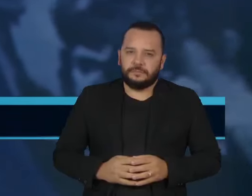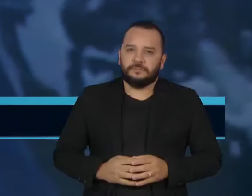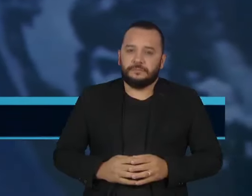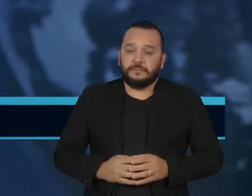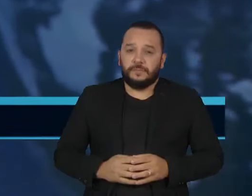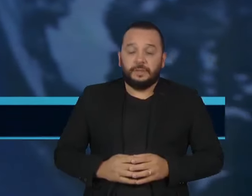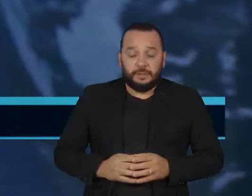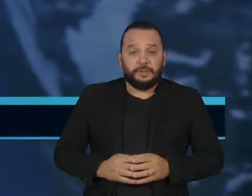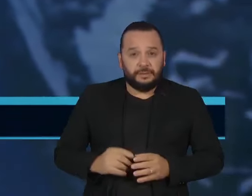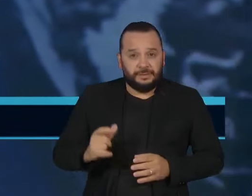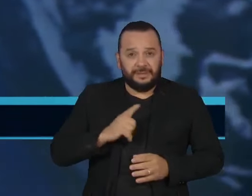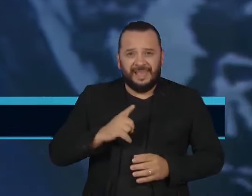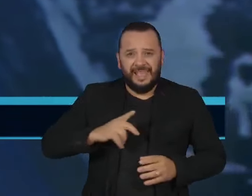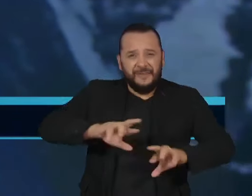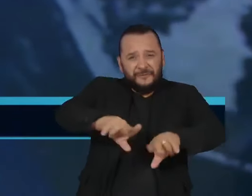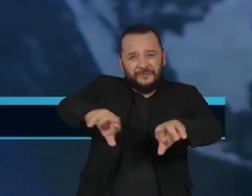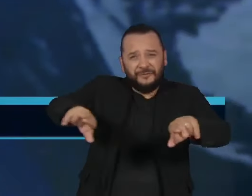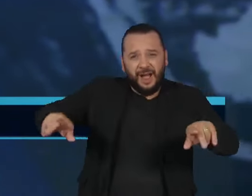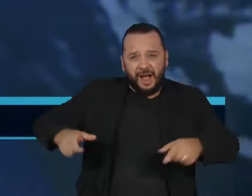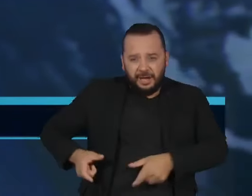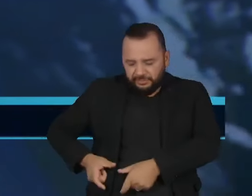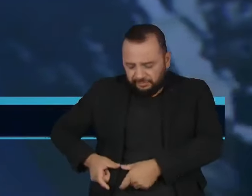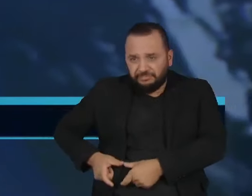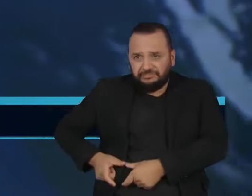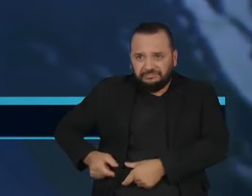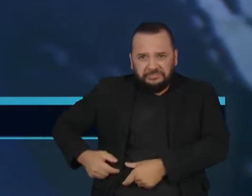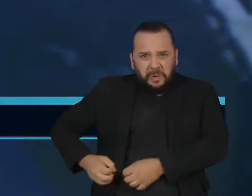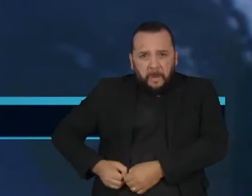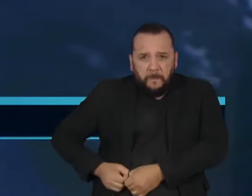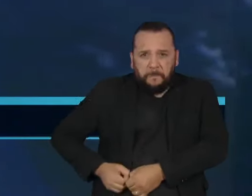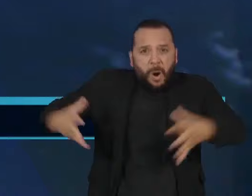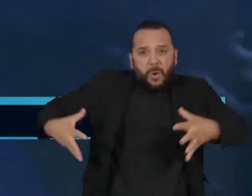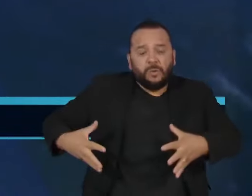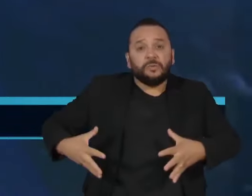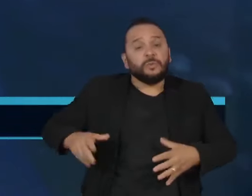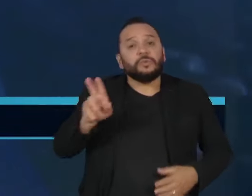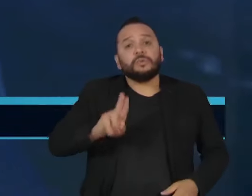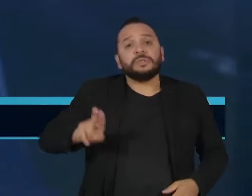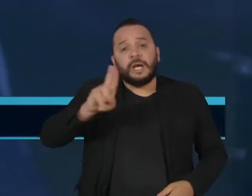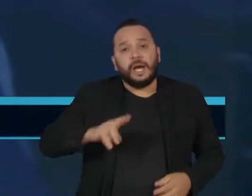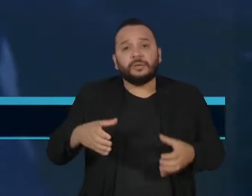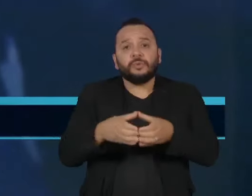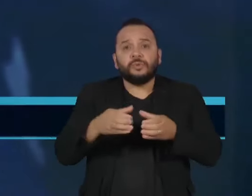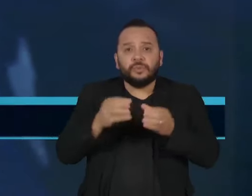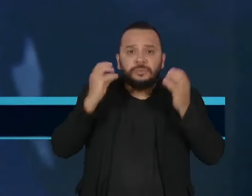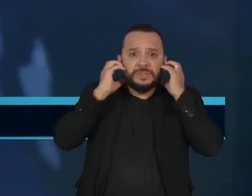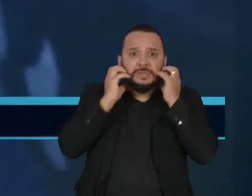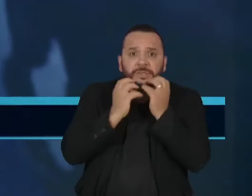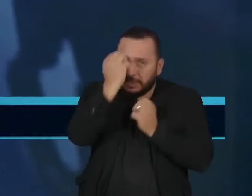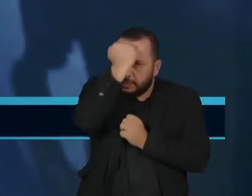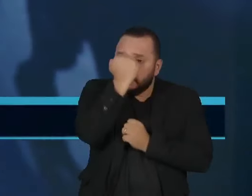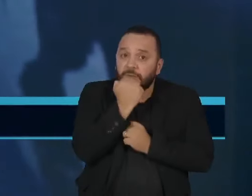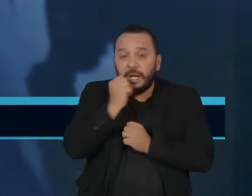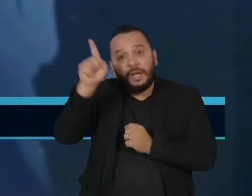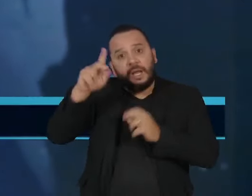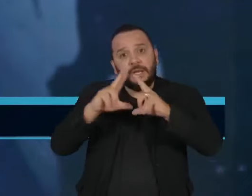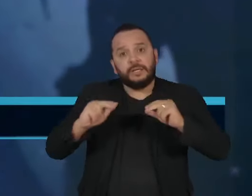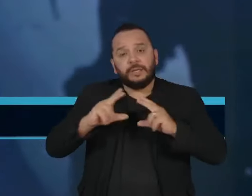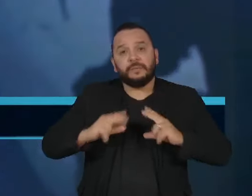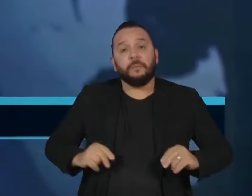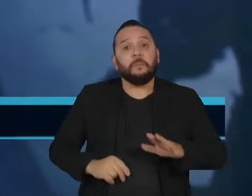A explosão de milhares de pagers utilizados por integrantes do grupo extremista Hezbollah no Líbano mata 9 pessoas e fere mais